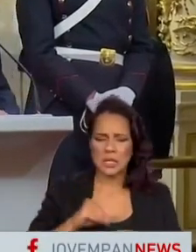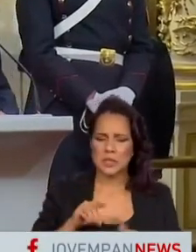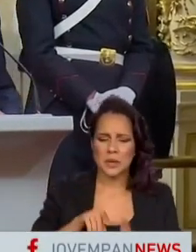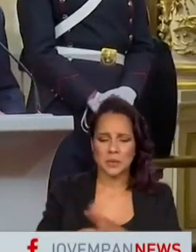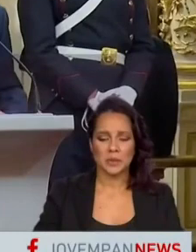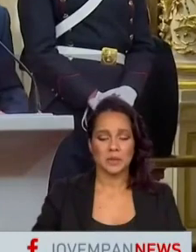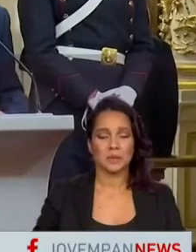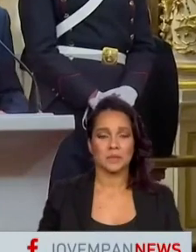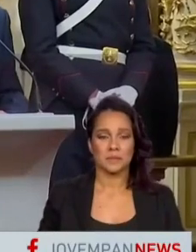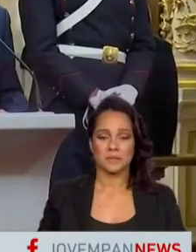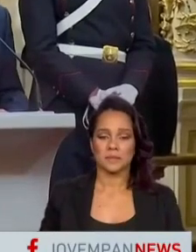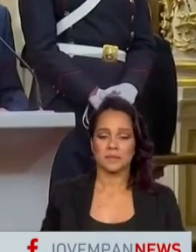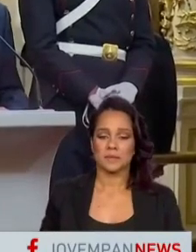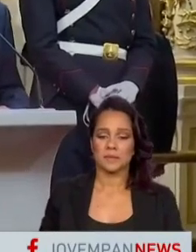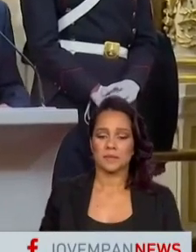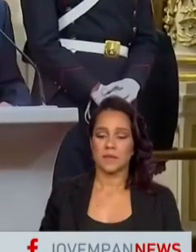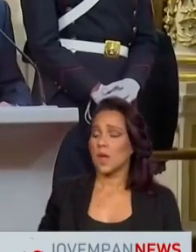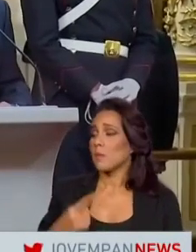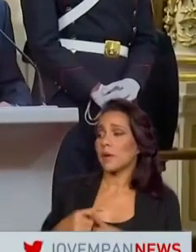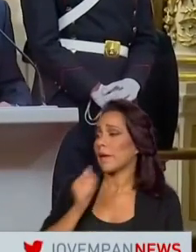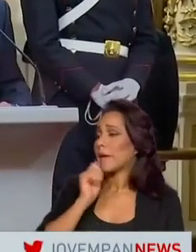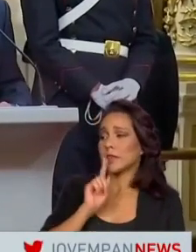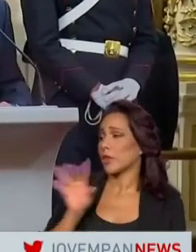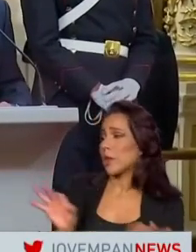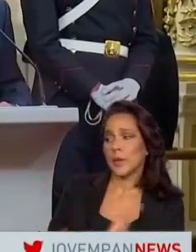pregunta. Porque ele ainda não fez a